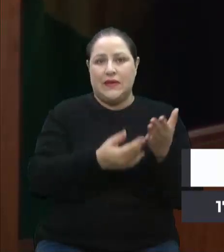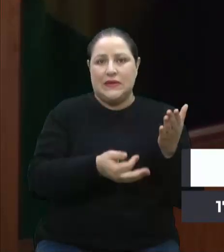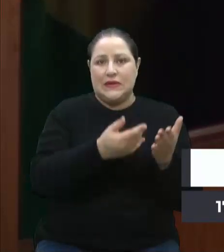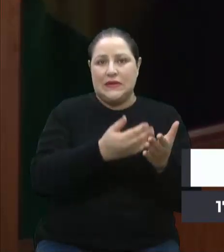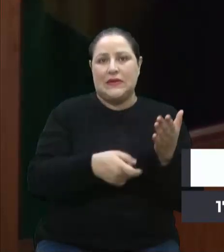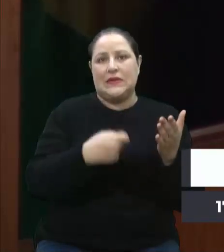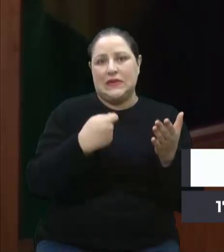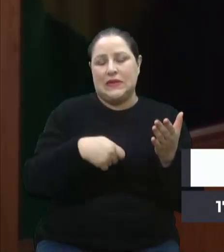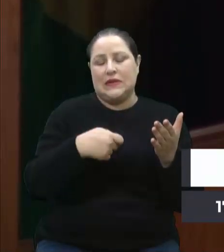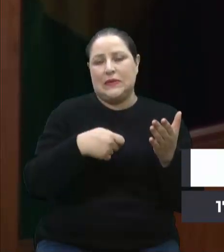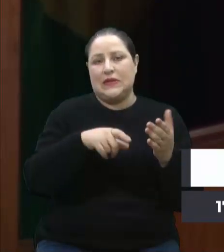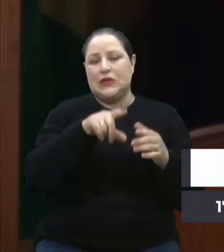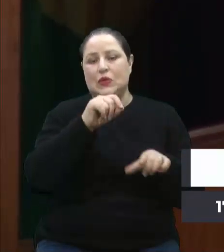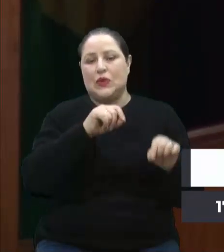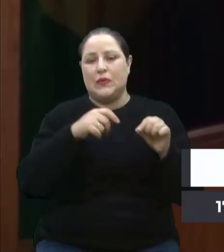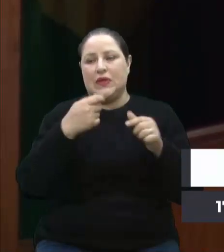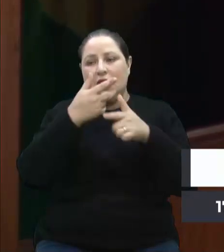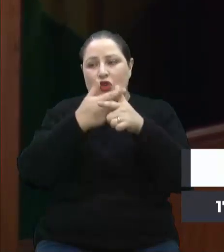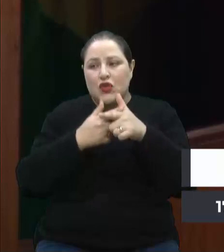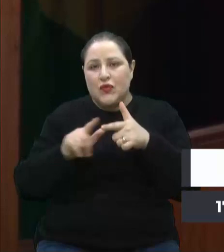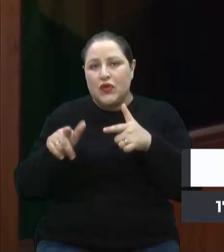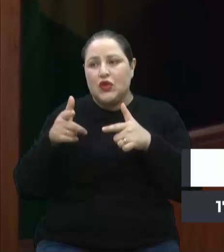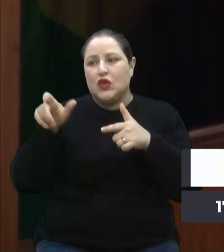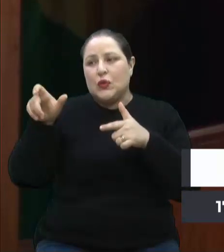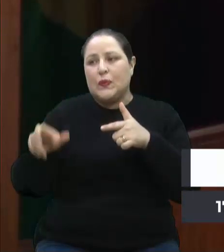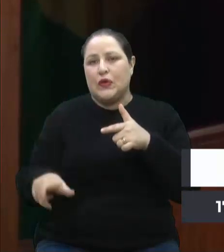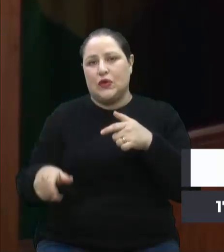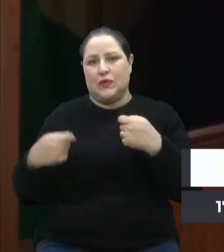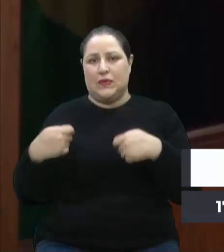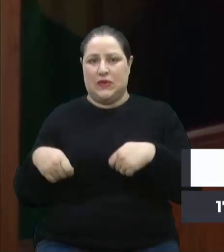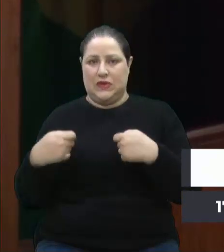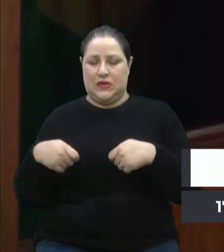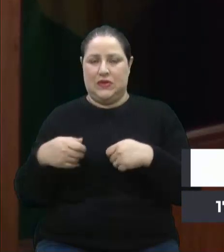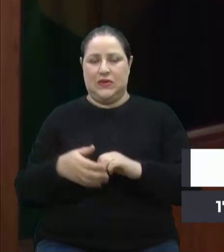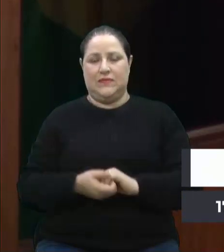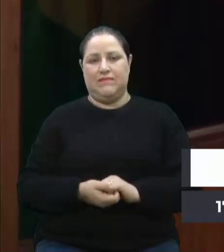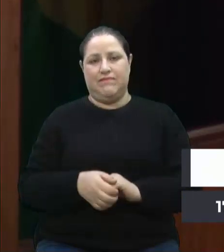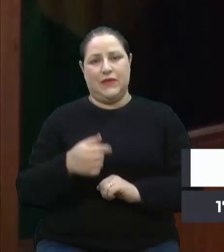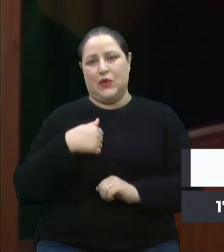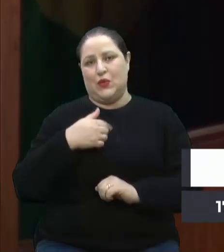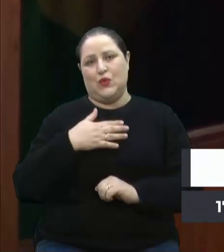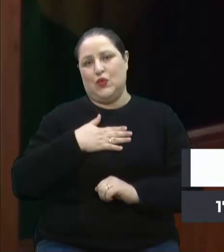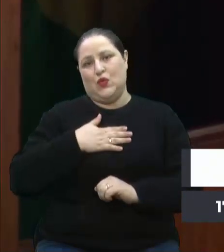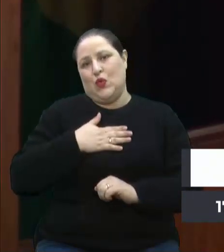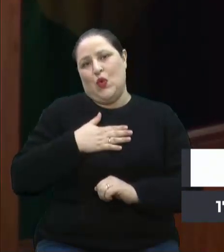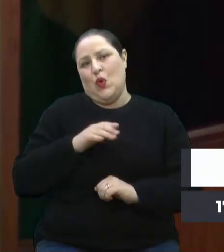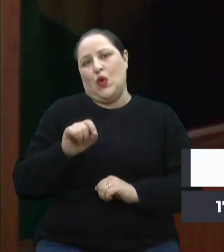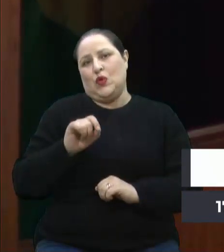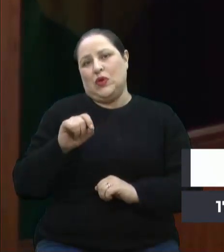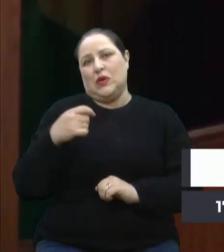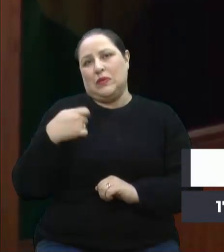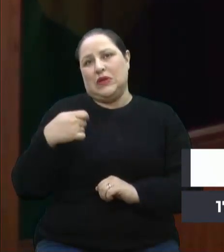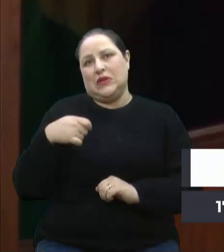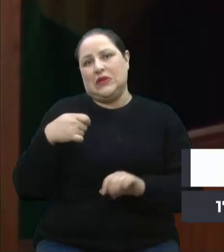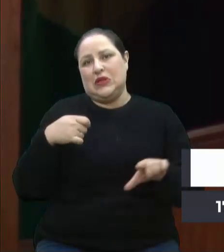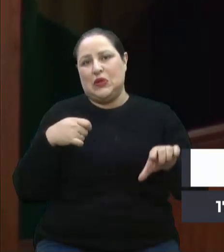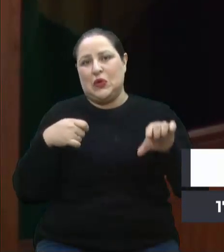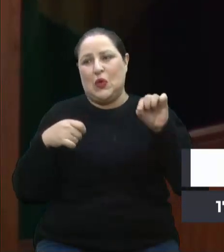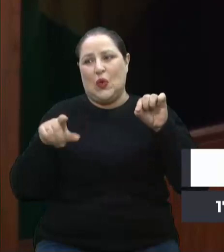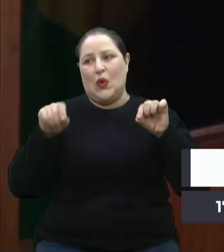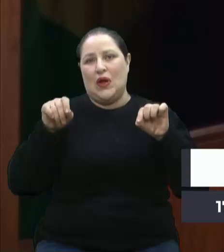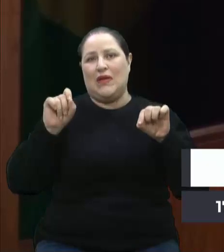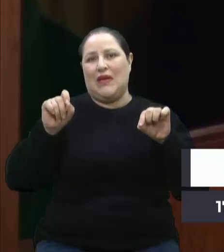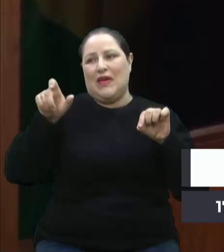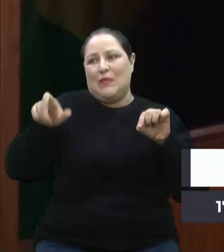que dividir com quem necessita tá e eu não gostaria como já infelizmente aconteceu de fazer a escolha de Sofia